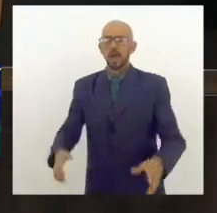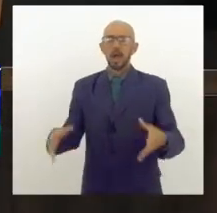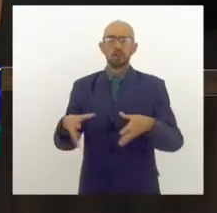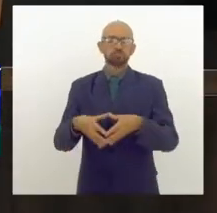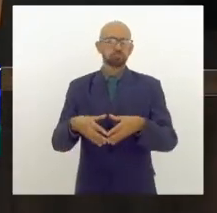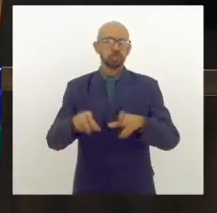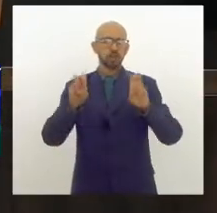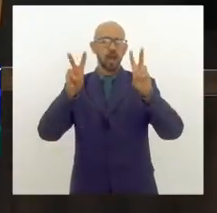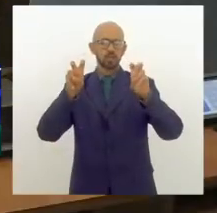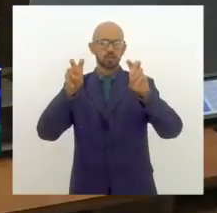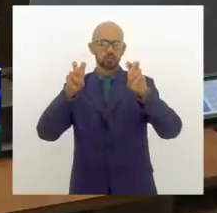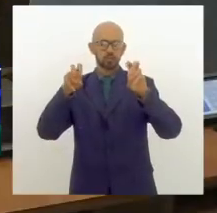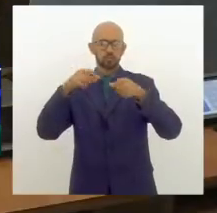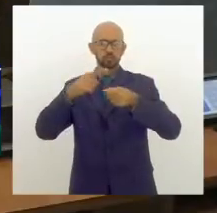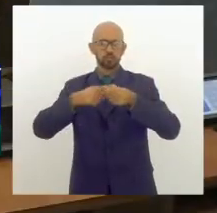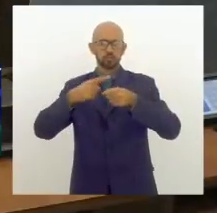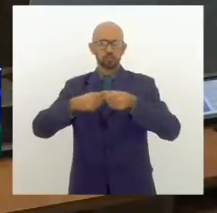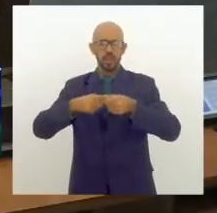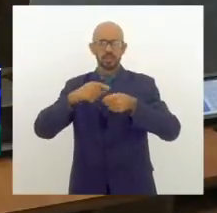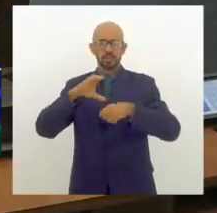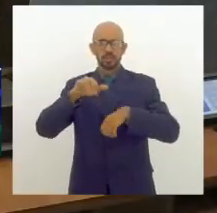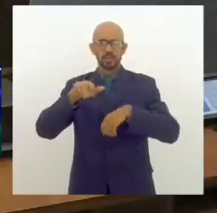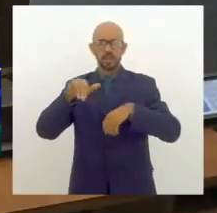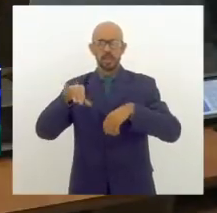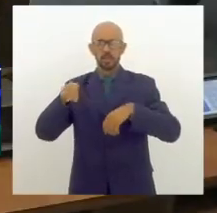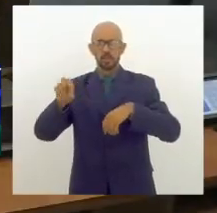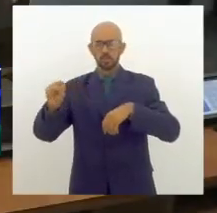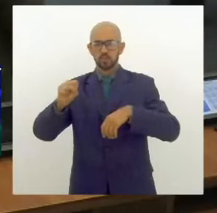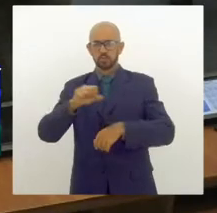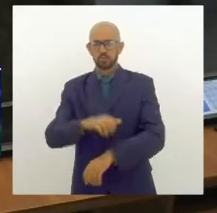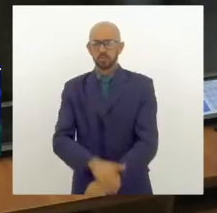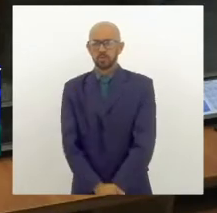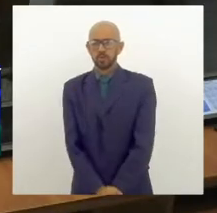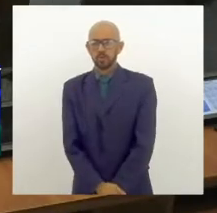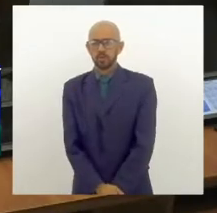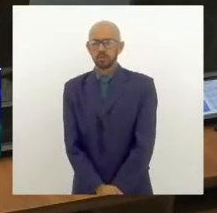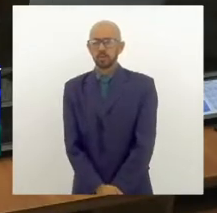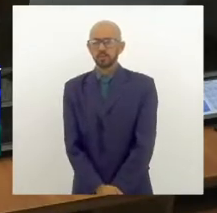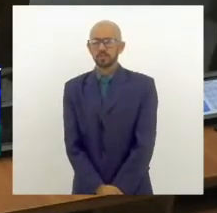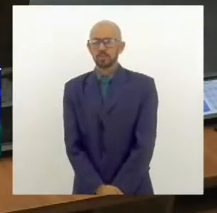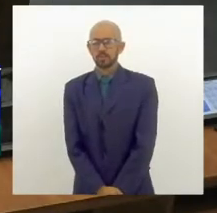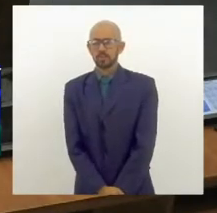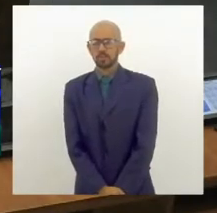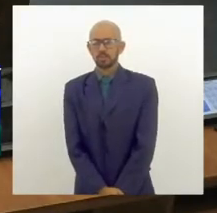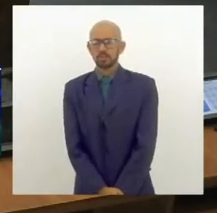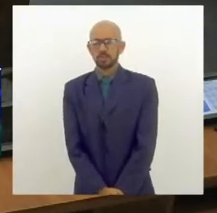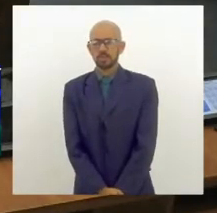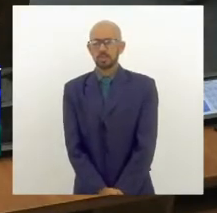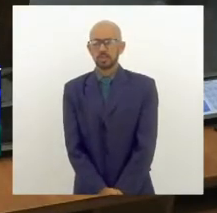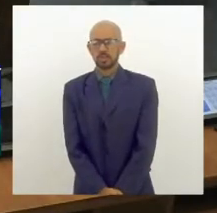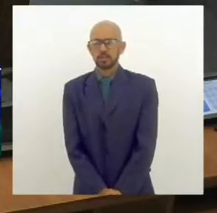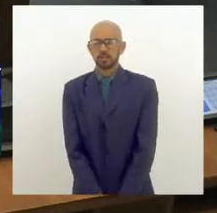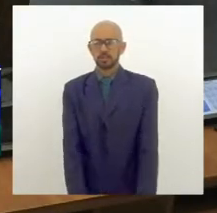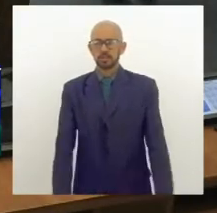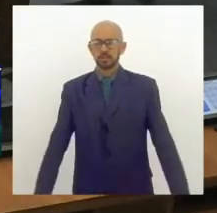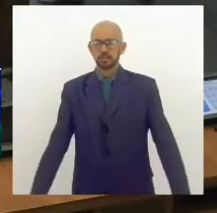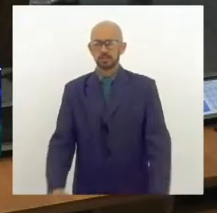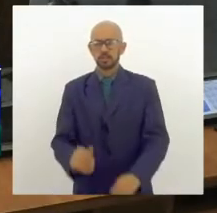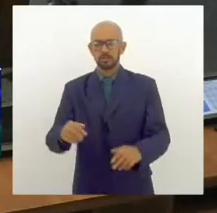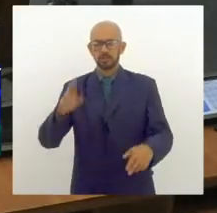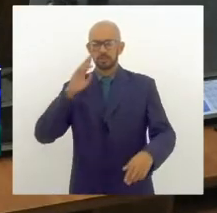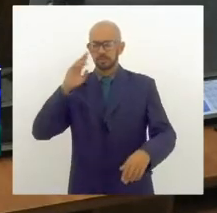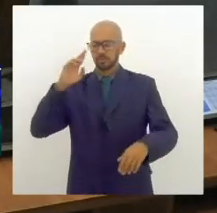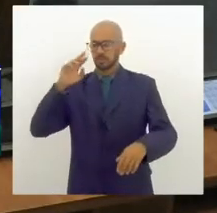Carlos Macedo. Vou ter que mandar no ofício para mim. É só procurar. Não sei, amor, mas aqui está sem assinatura. Senhor